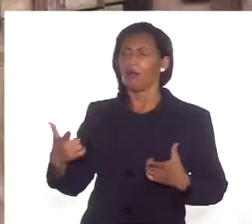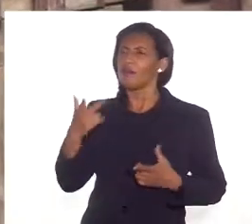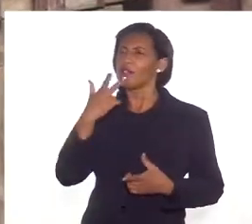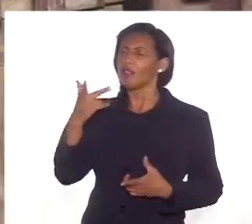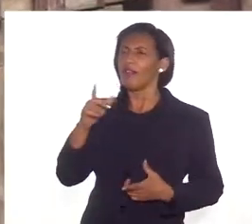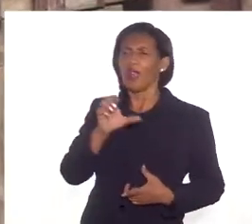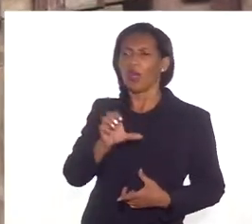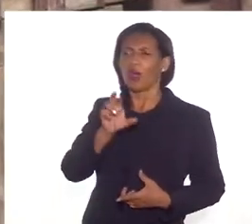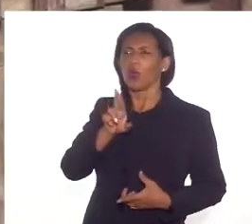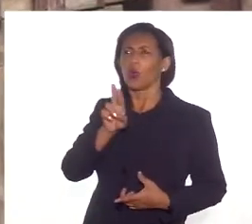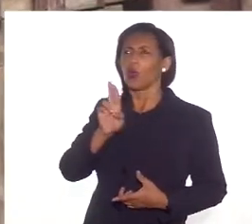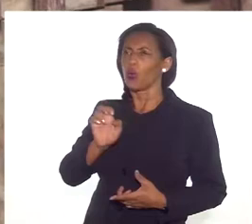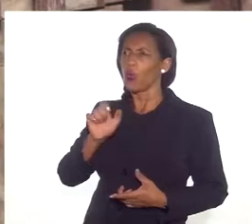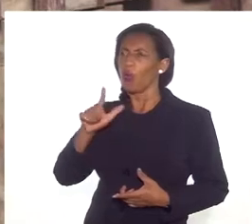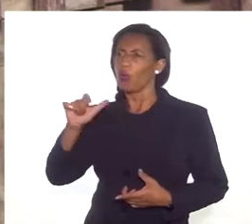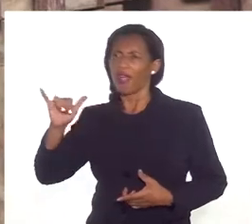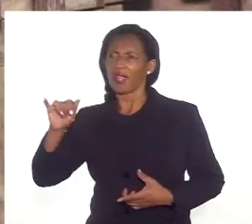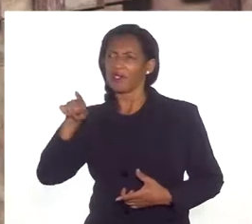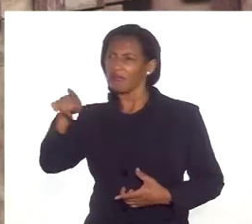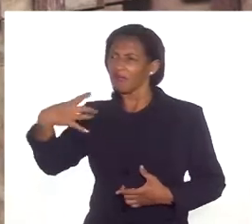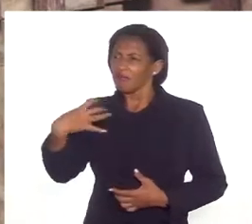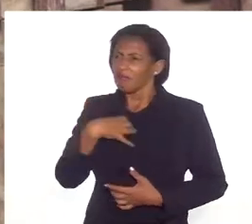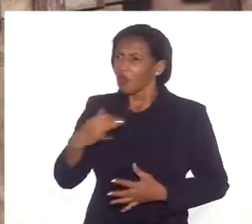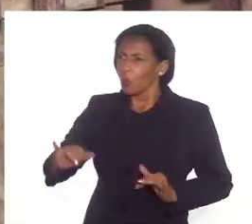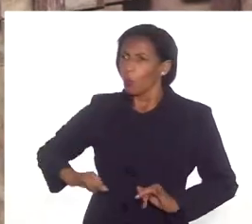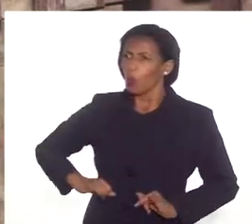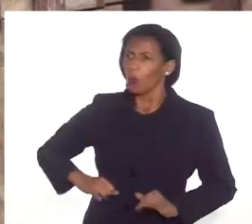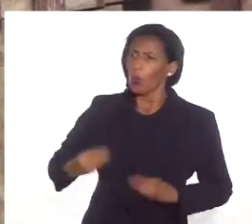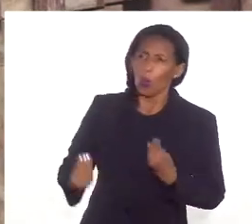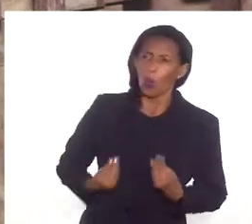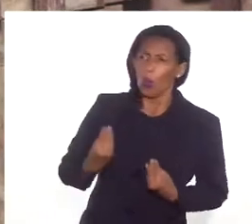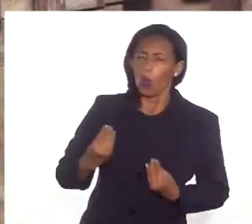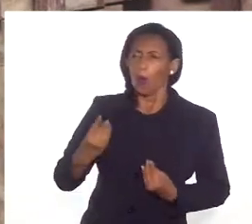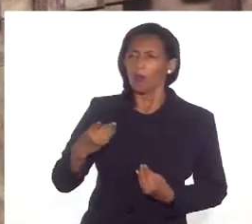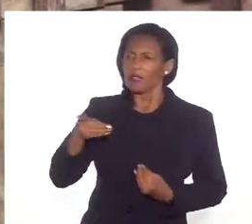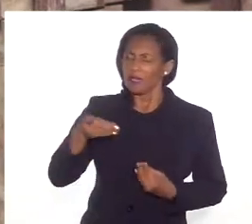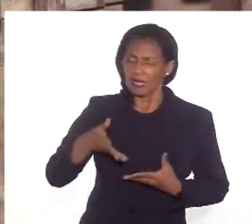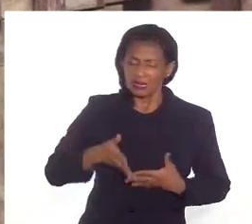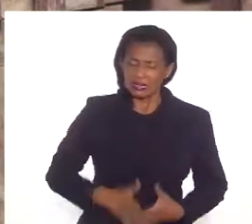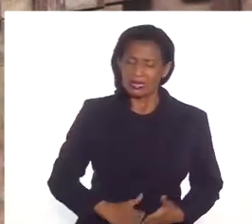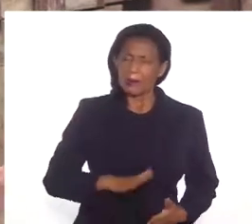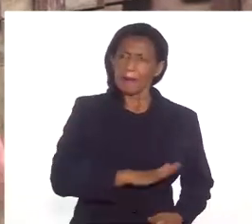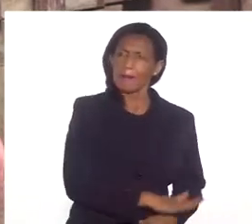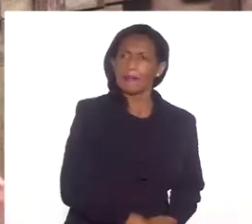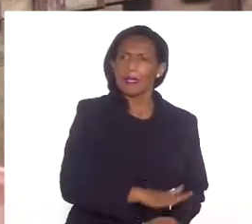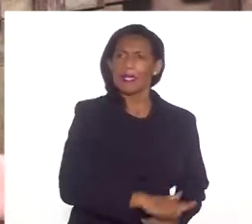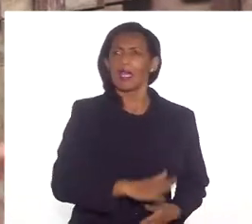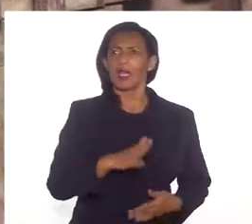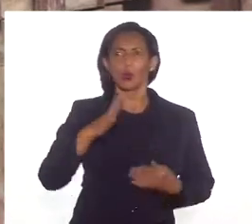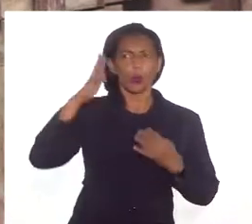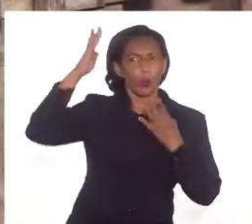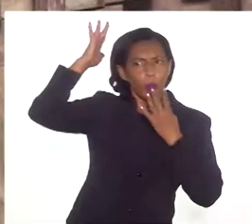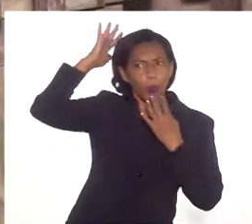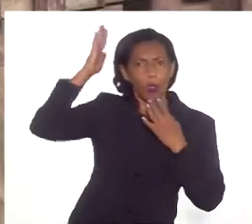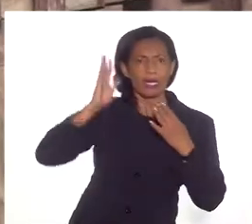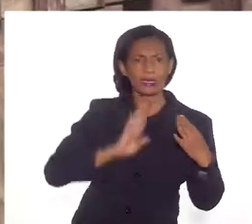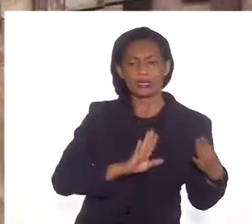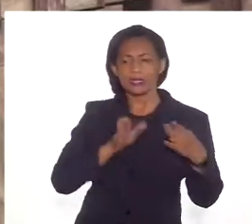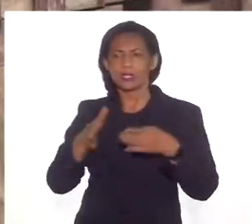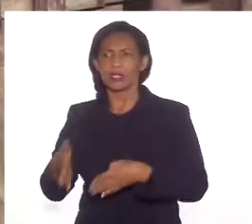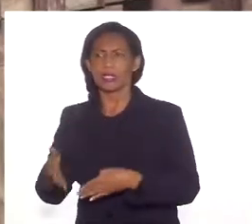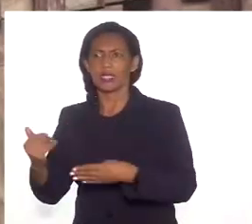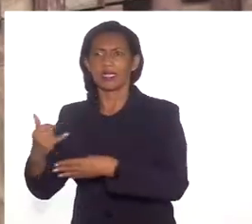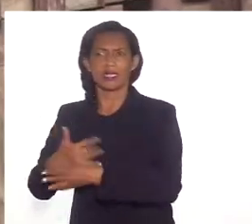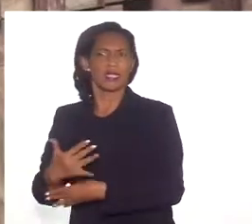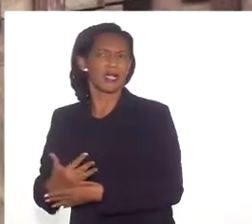fala essa palavra, você chegou a sofrer, né, como um menino pequeno, indígena, saiu de uma aldeia e chega para estudar